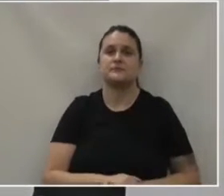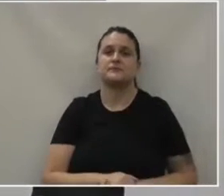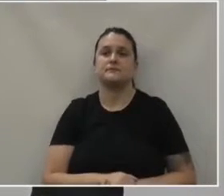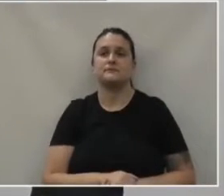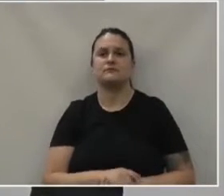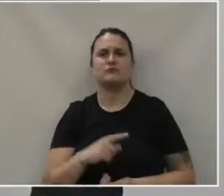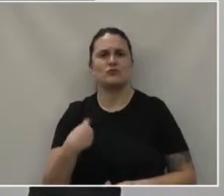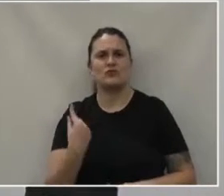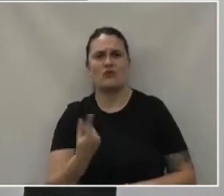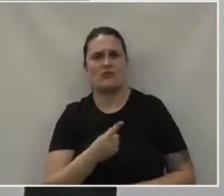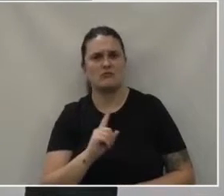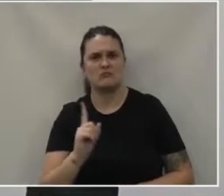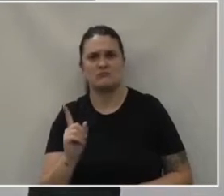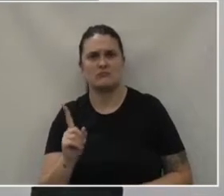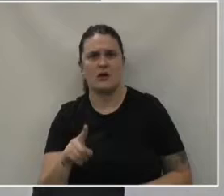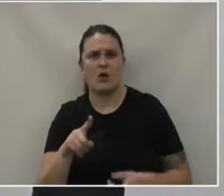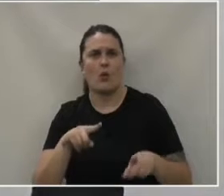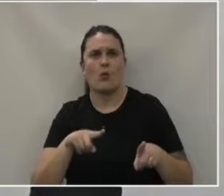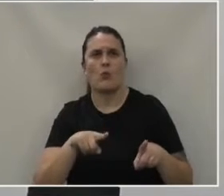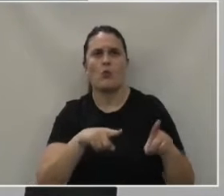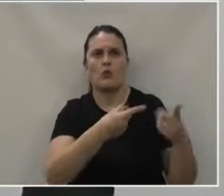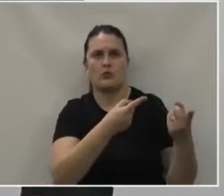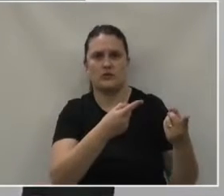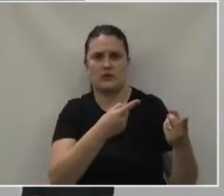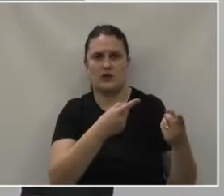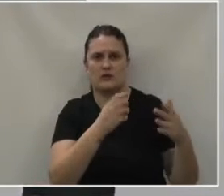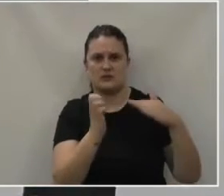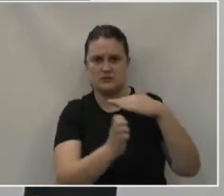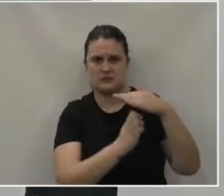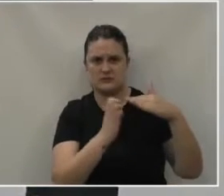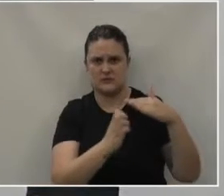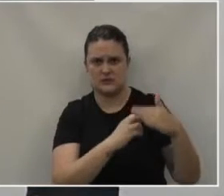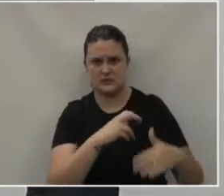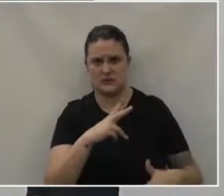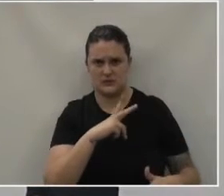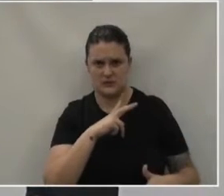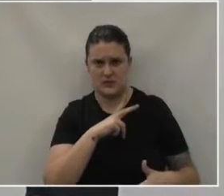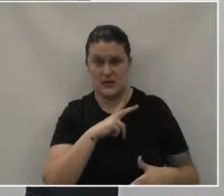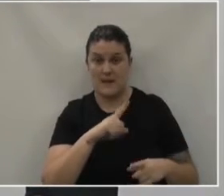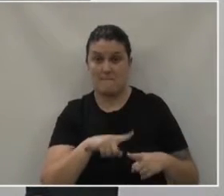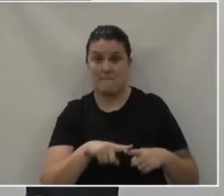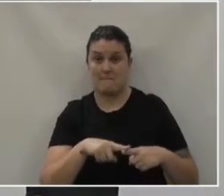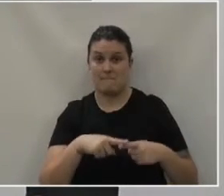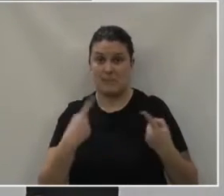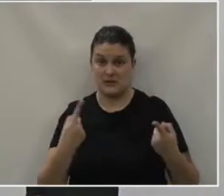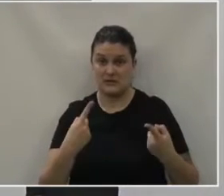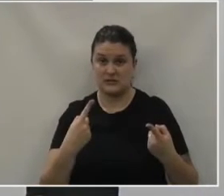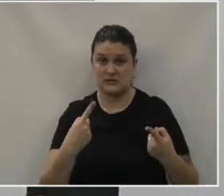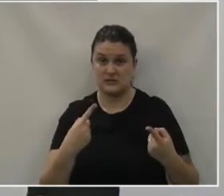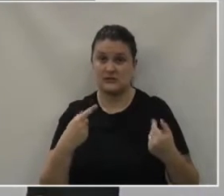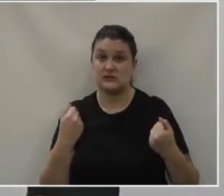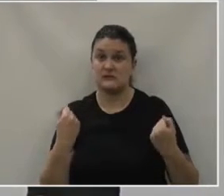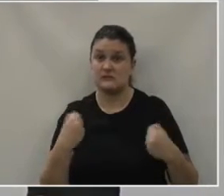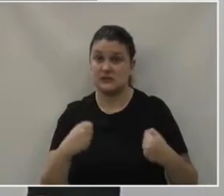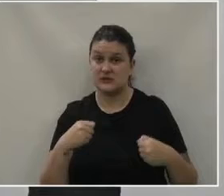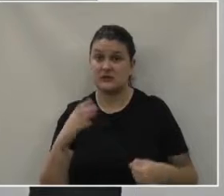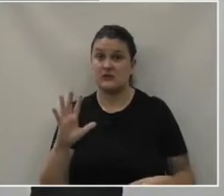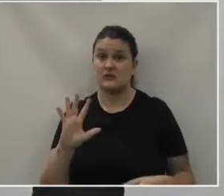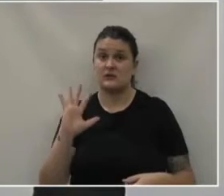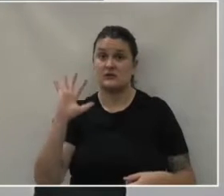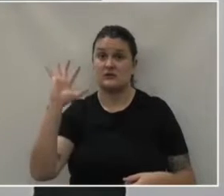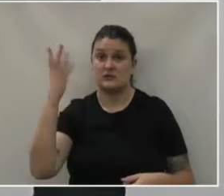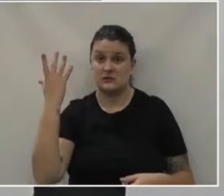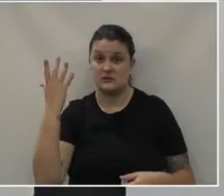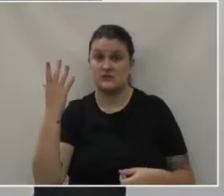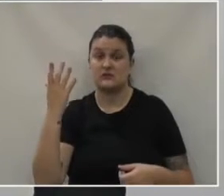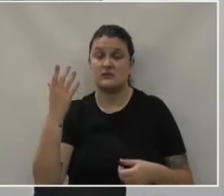Não somos contrários à privatização, mas desde que ela aconteça